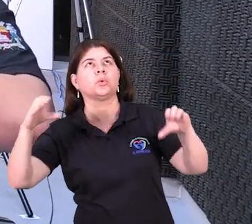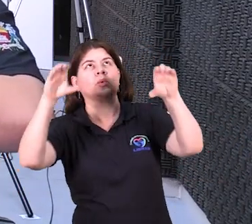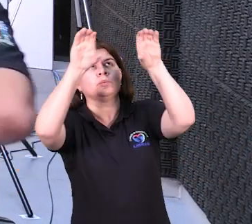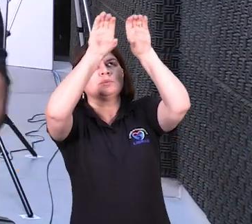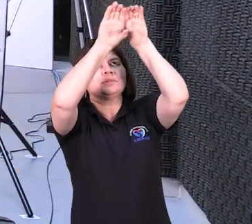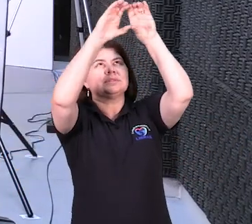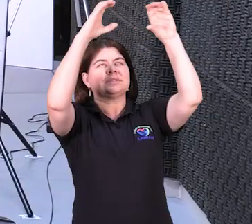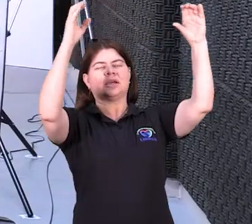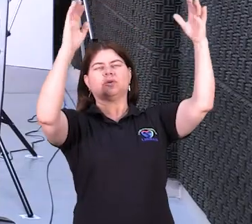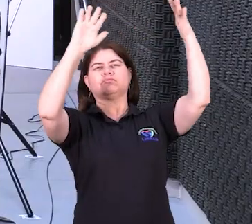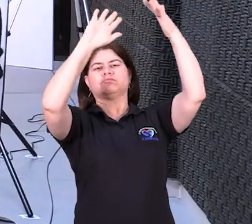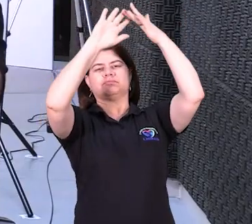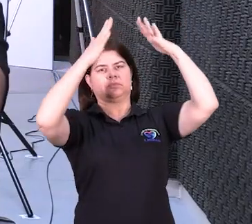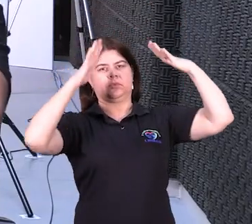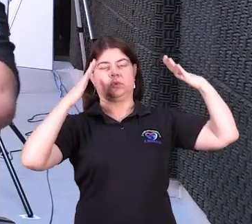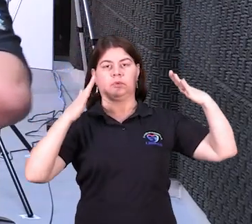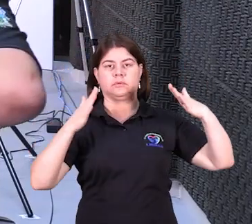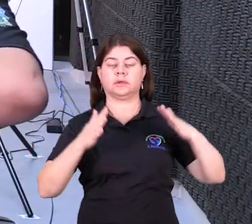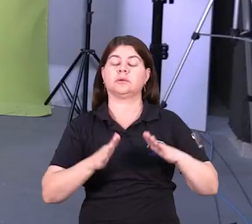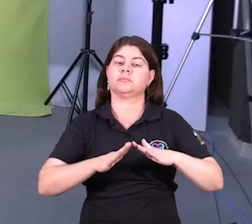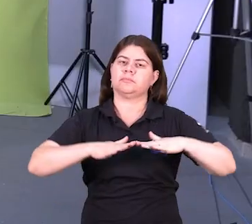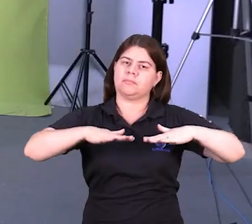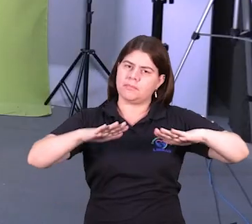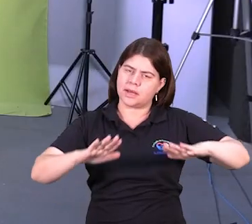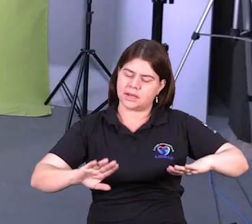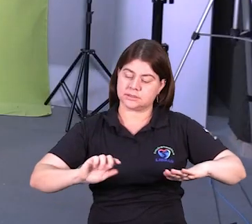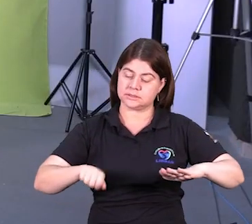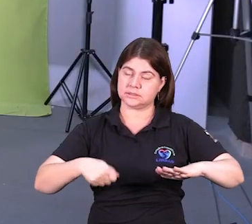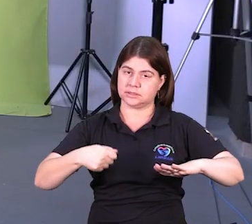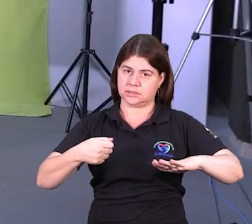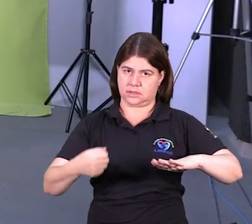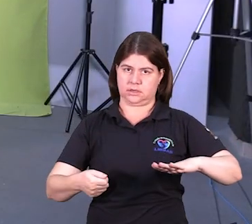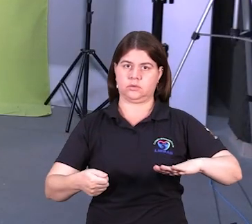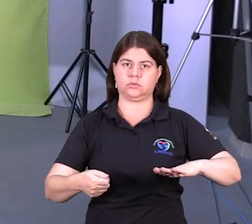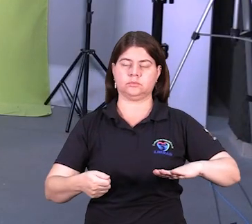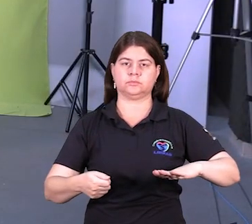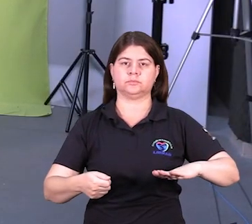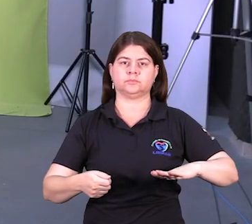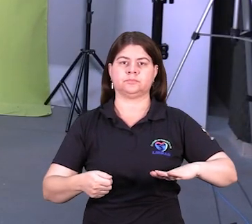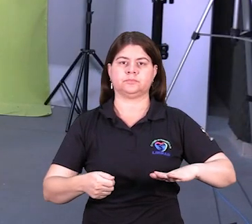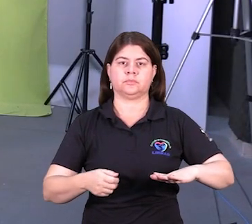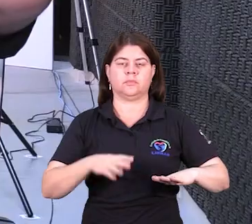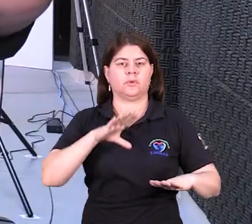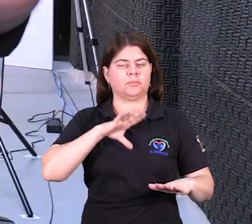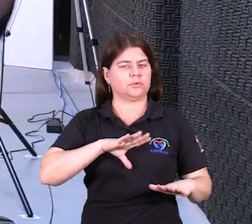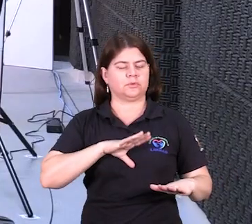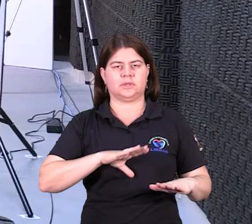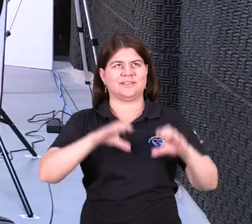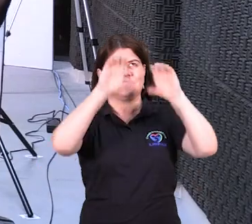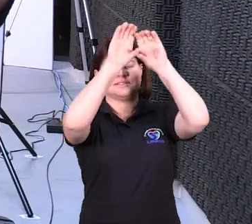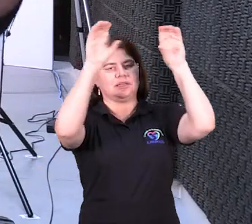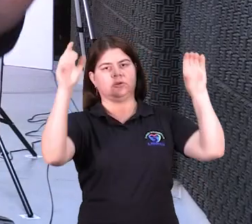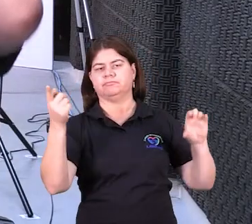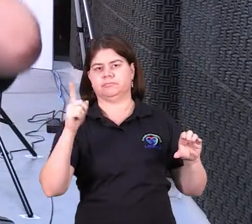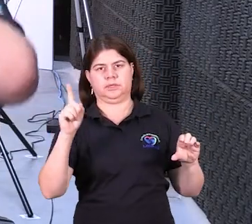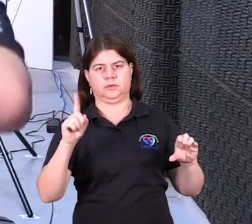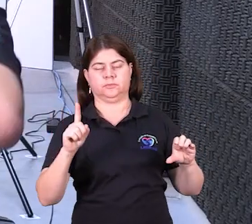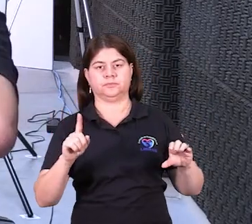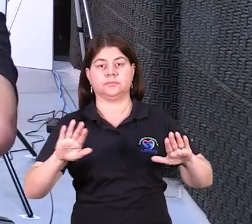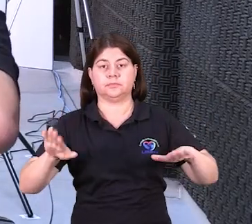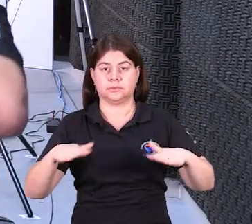céu profundo. O mar já está representado aqui no primeiro sinal. A gente não poderia fazer em português um